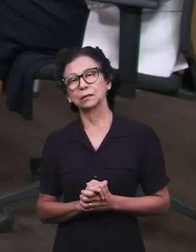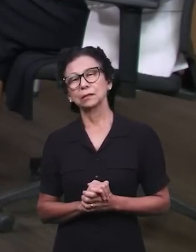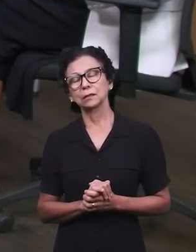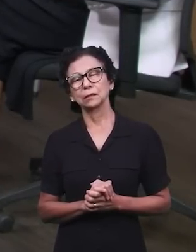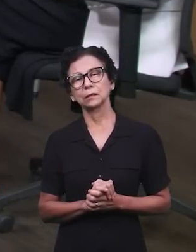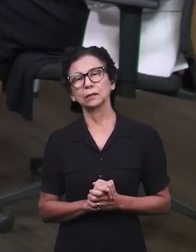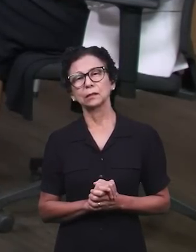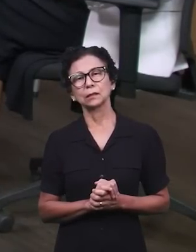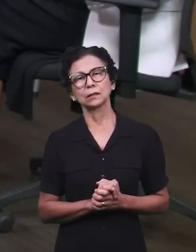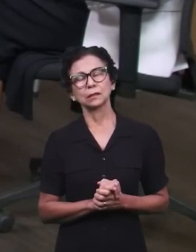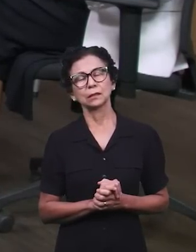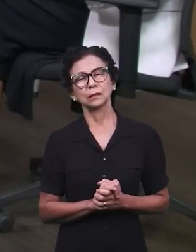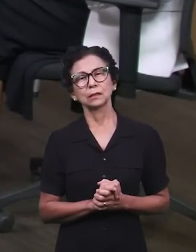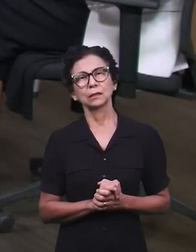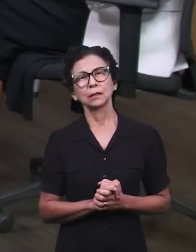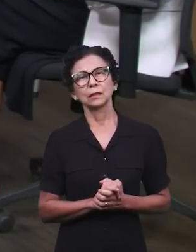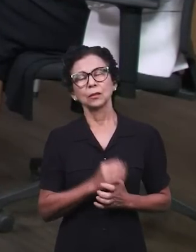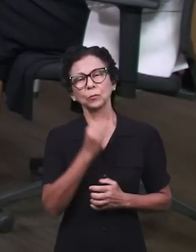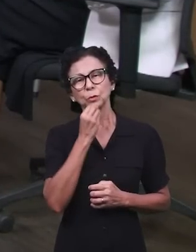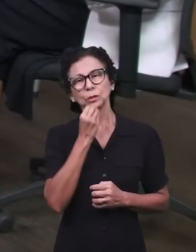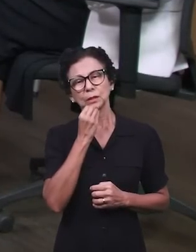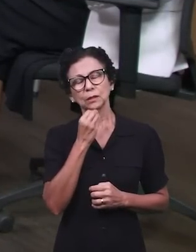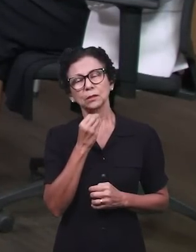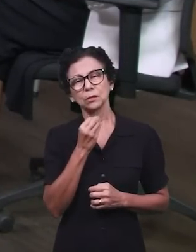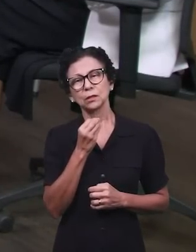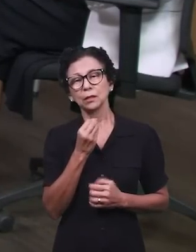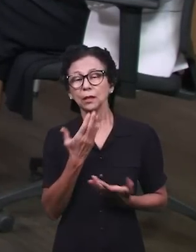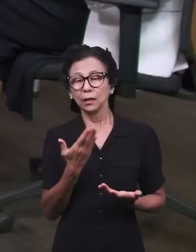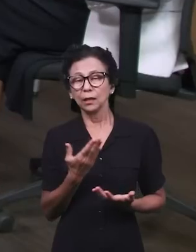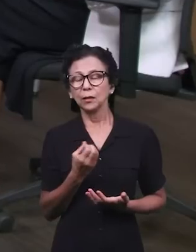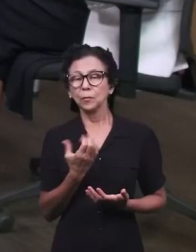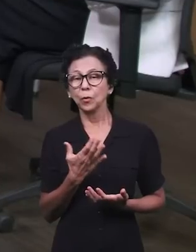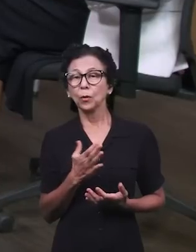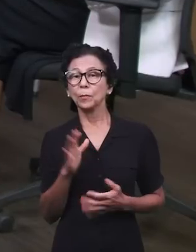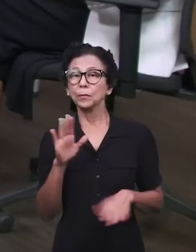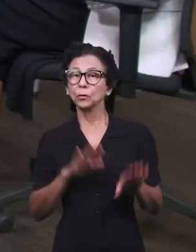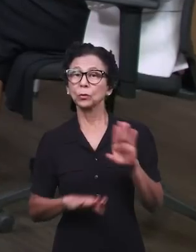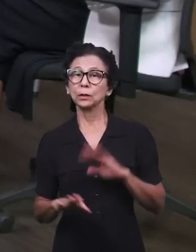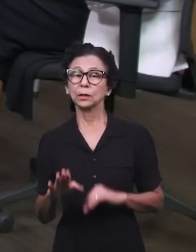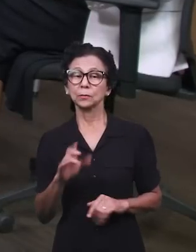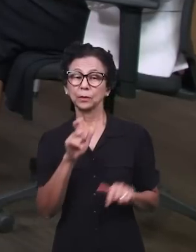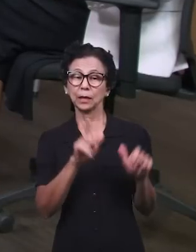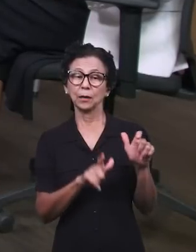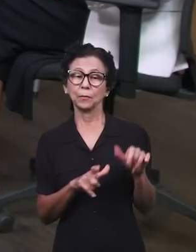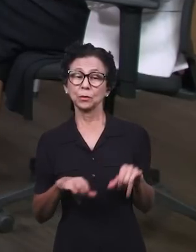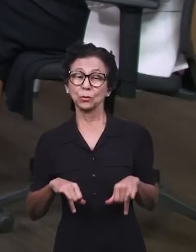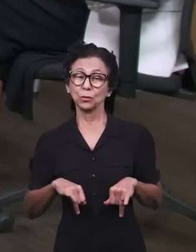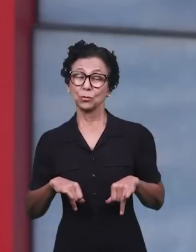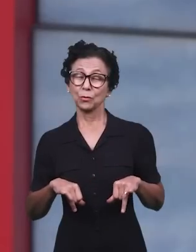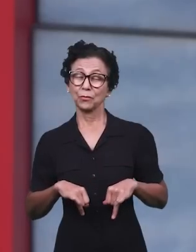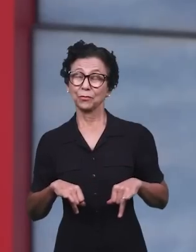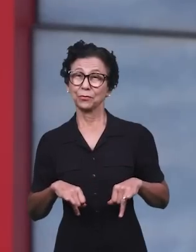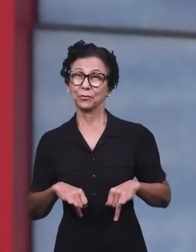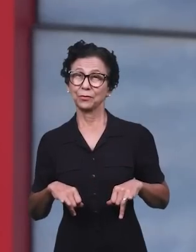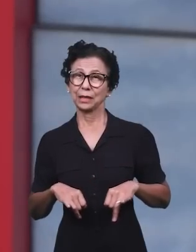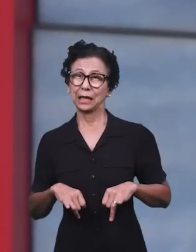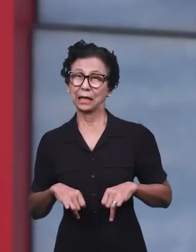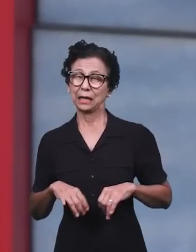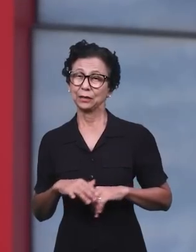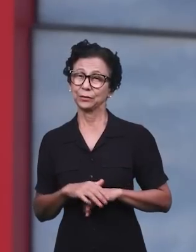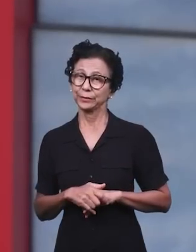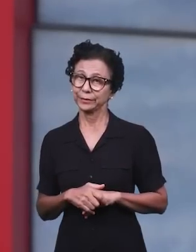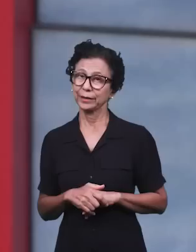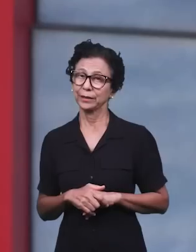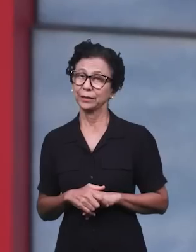evangelizar. O único cuidado que se tem é a pessoa já estar tão sofrida e ninguém precisa levar um peso em cima de